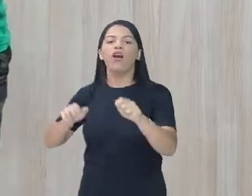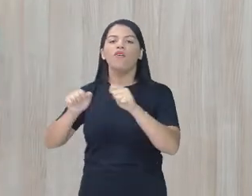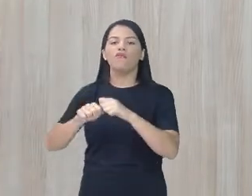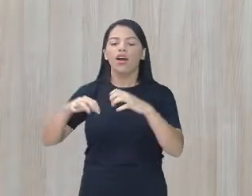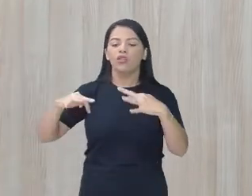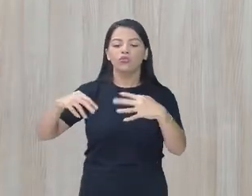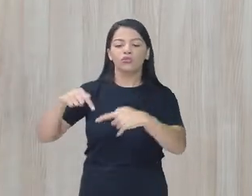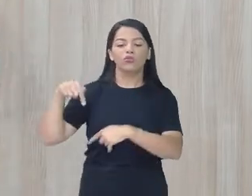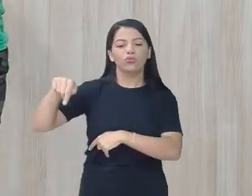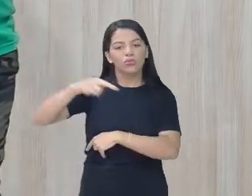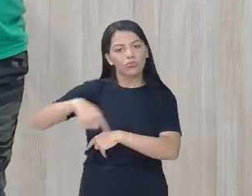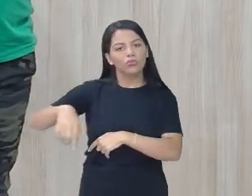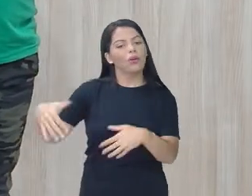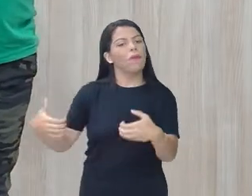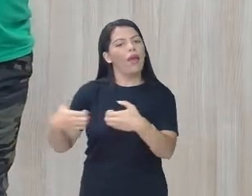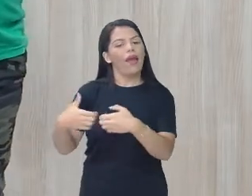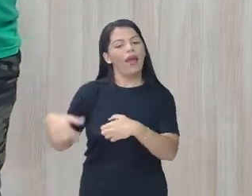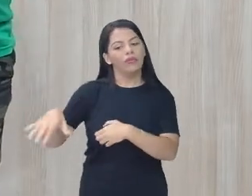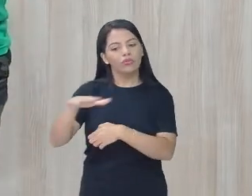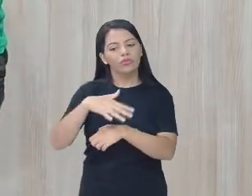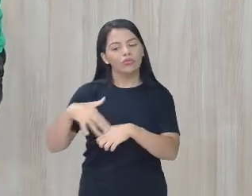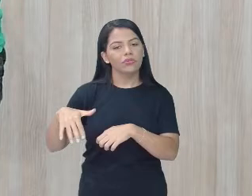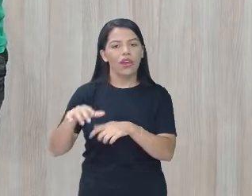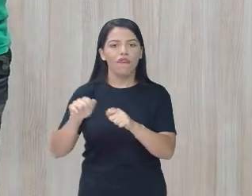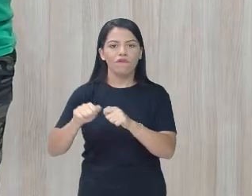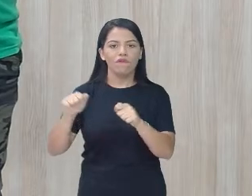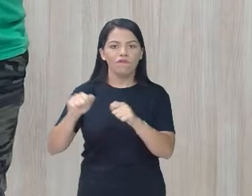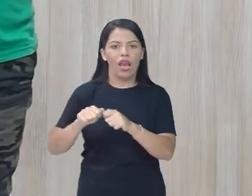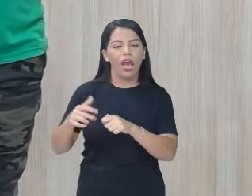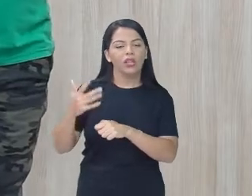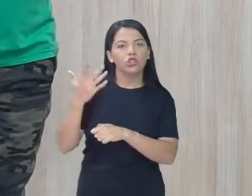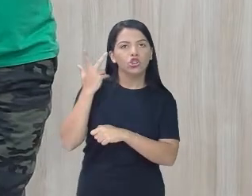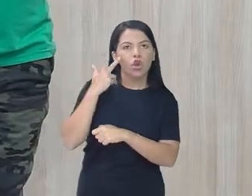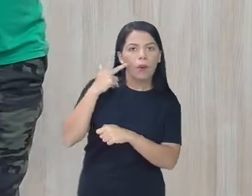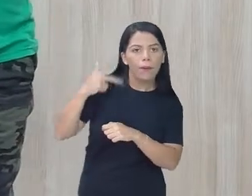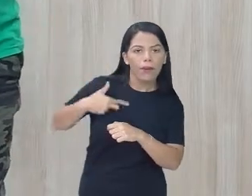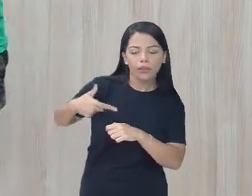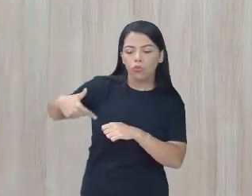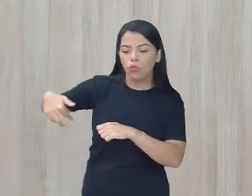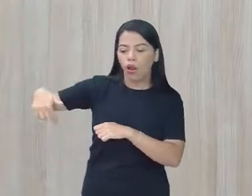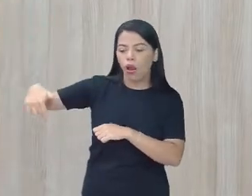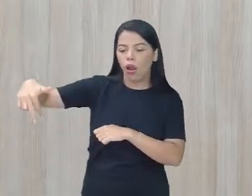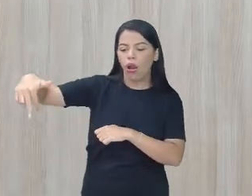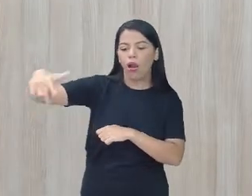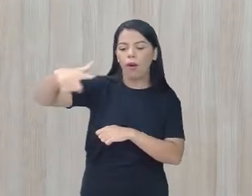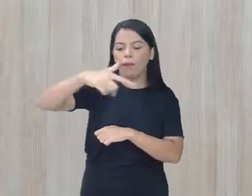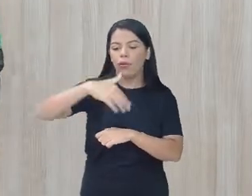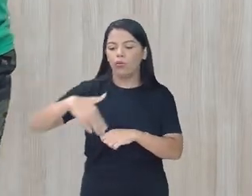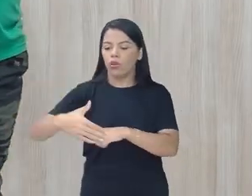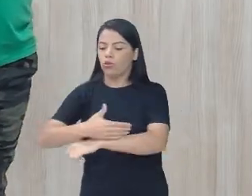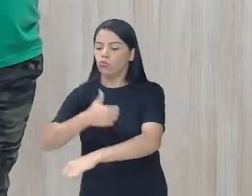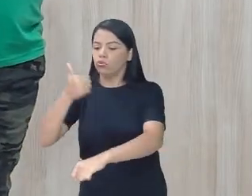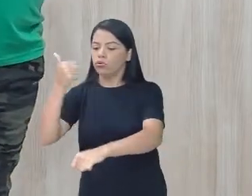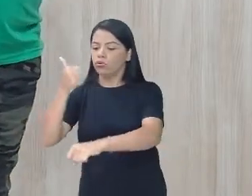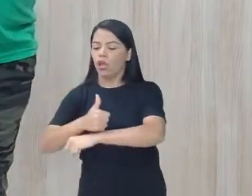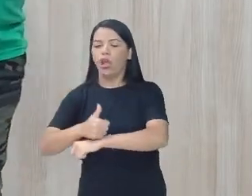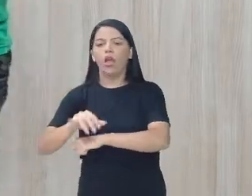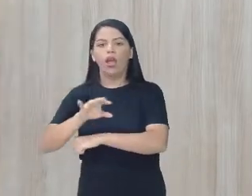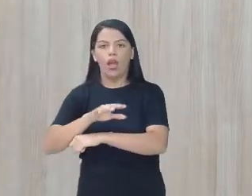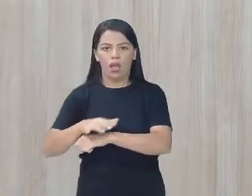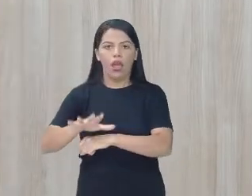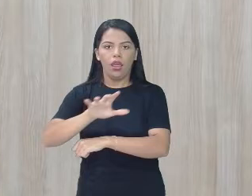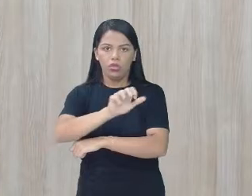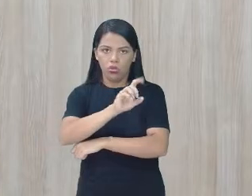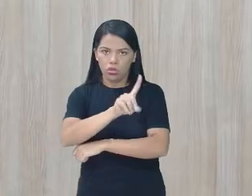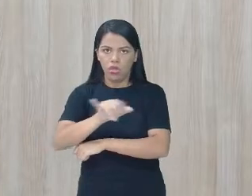manifestação. Geralmente fazem um trajeto ali, Praça do Derby até a Avenida Guararapes, né? Então a gente